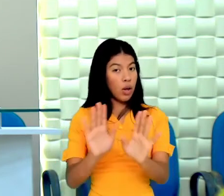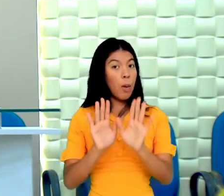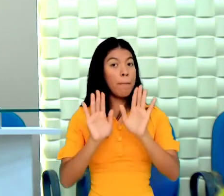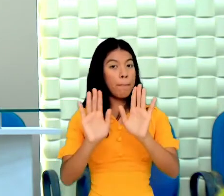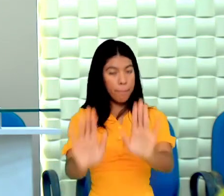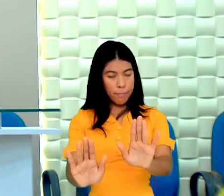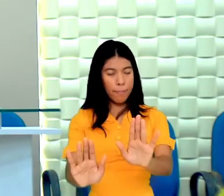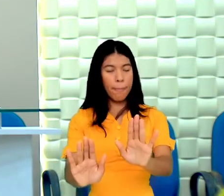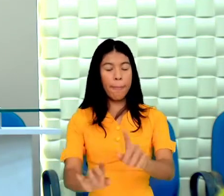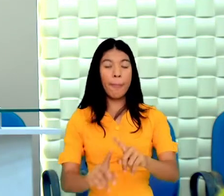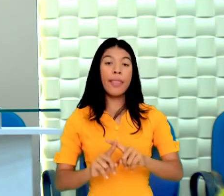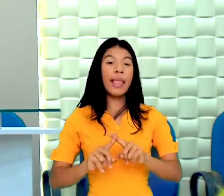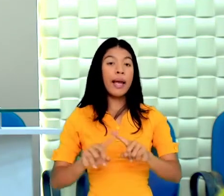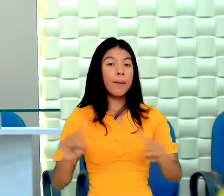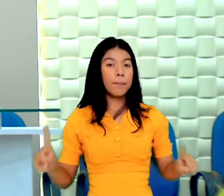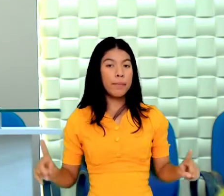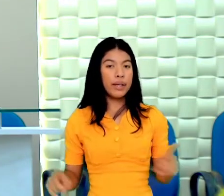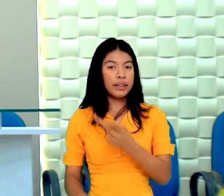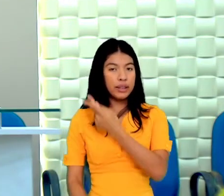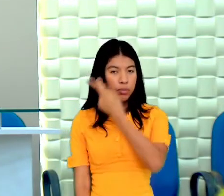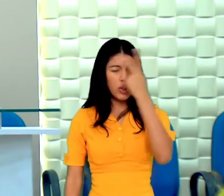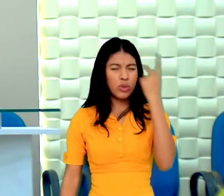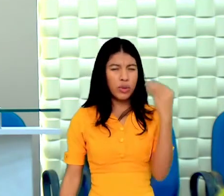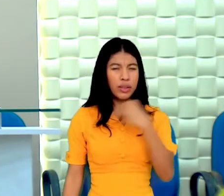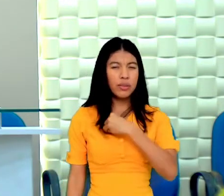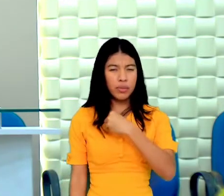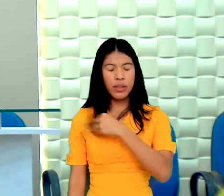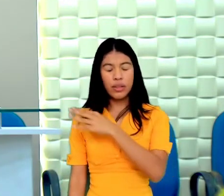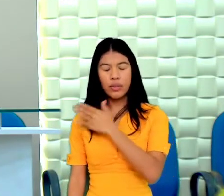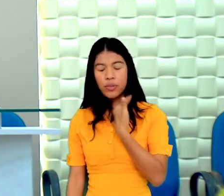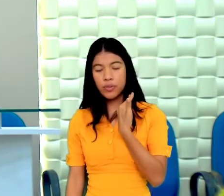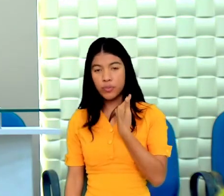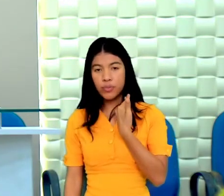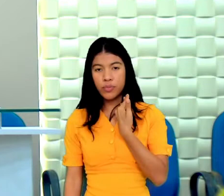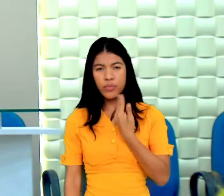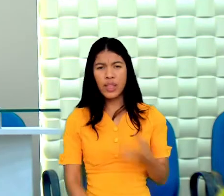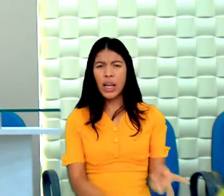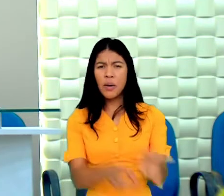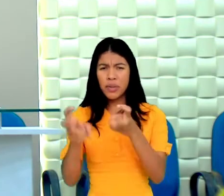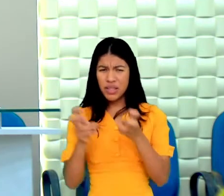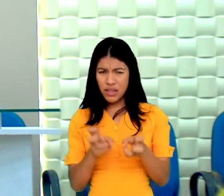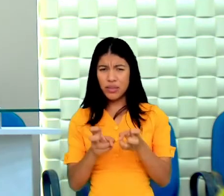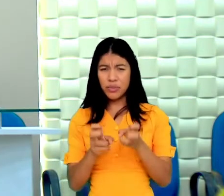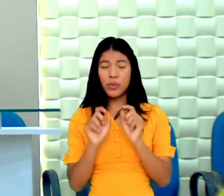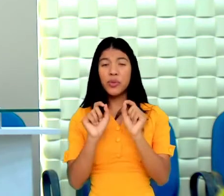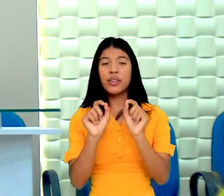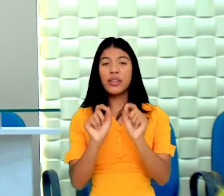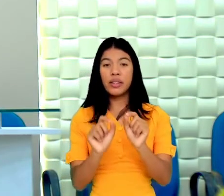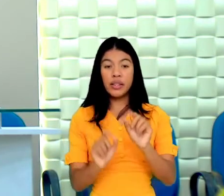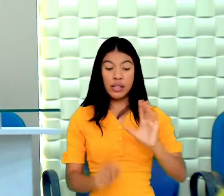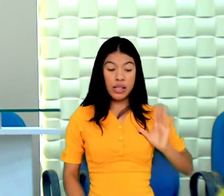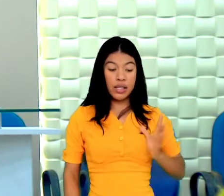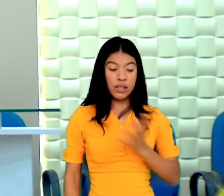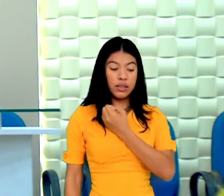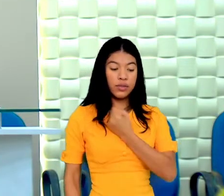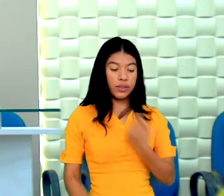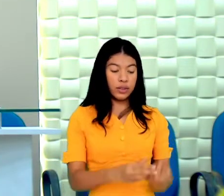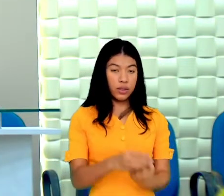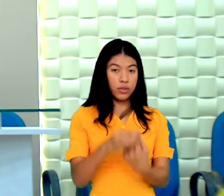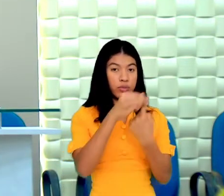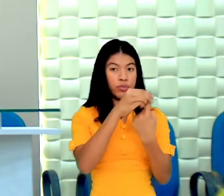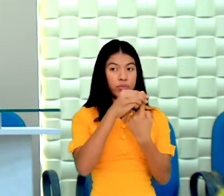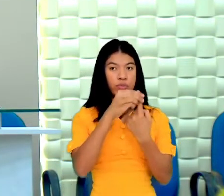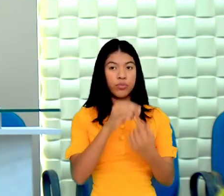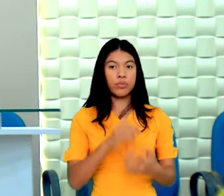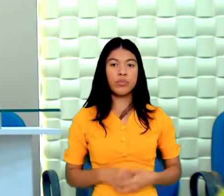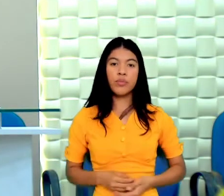Percebe que a salvação é individual? Em muitas famílias, existem